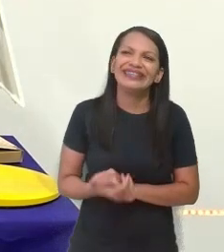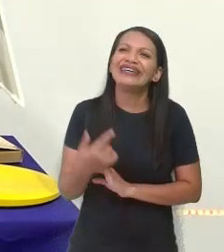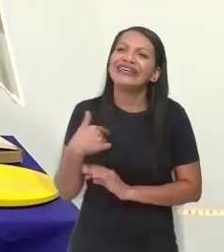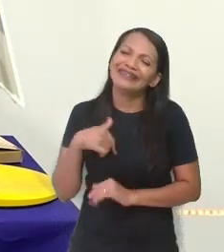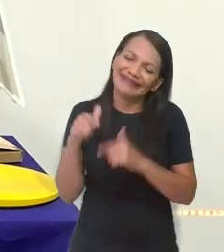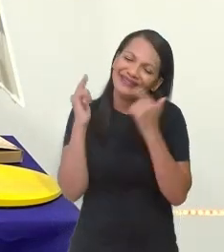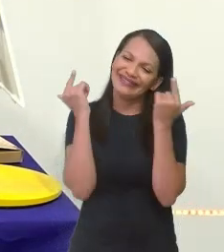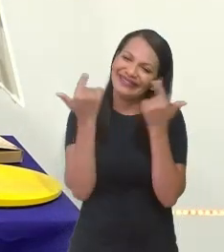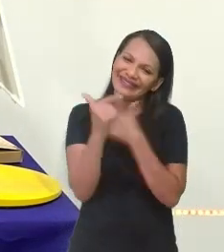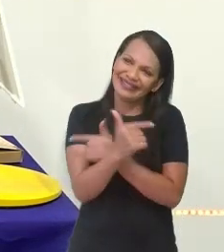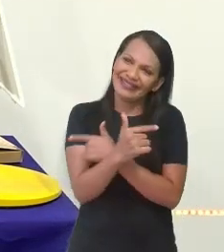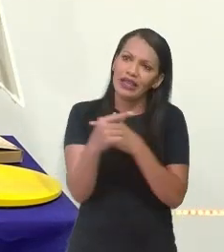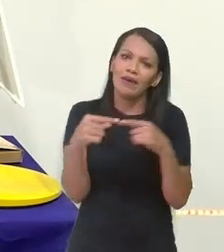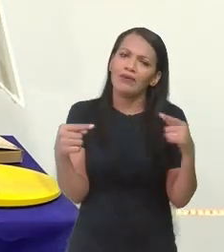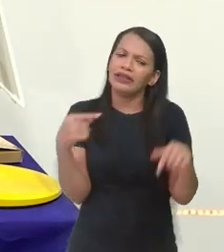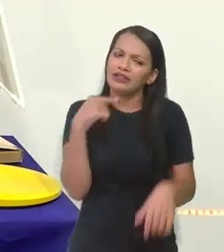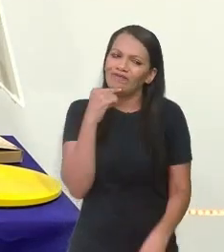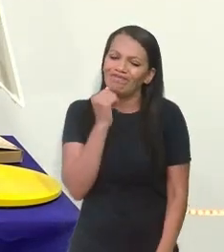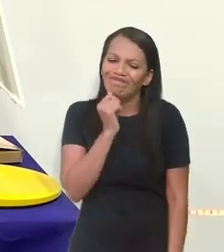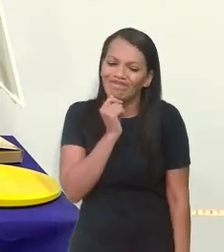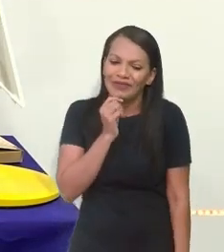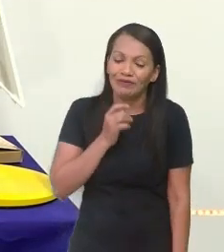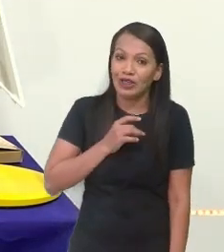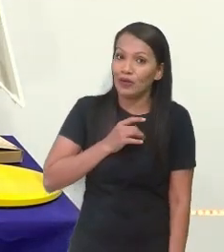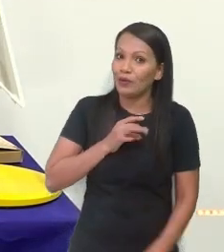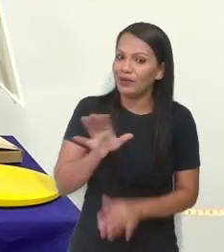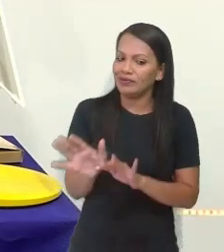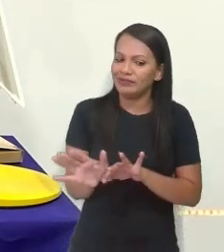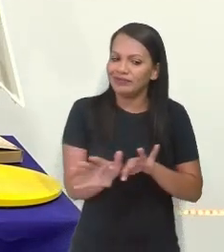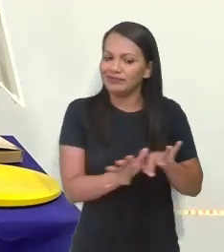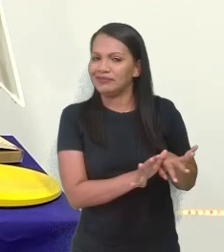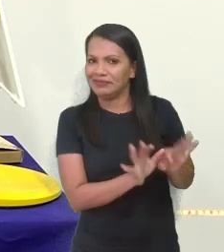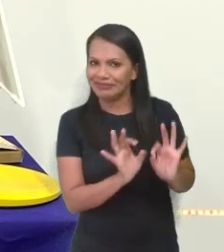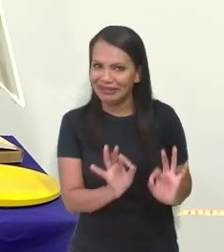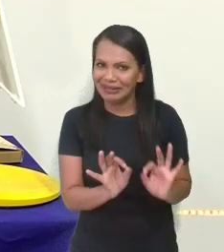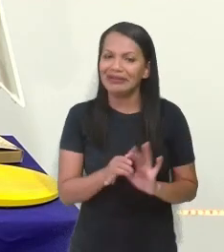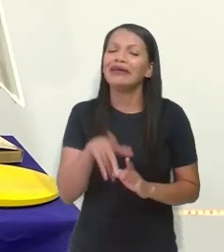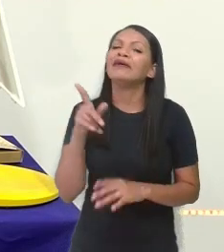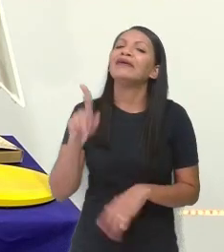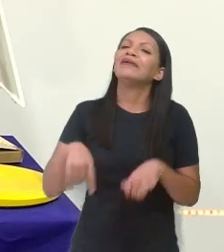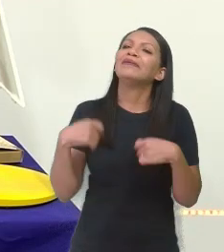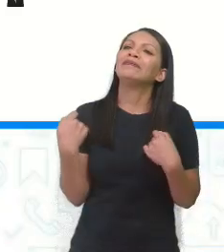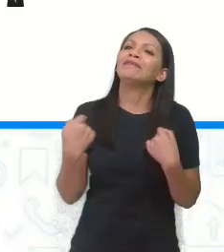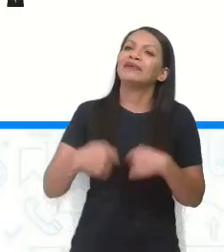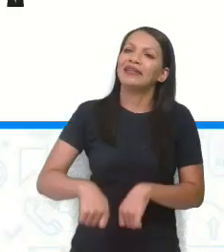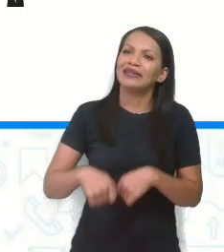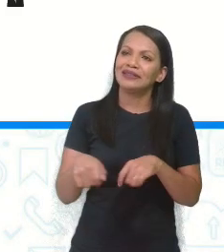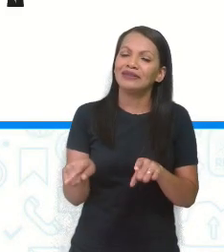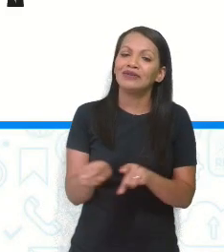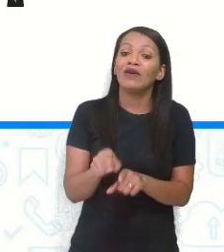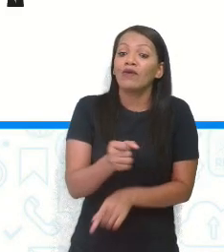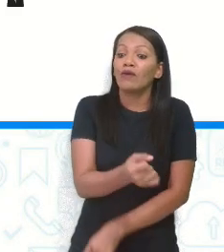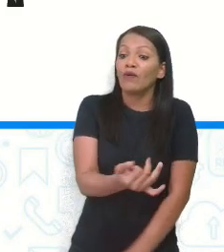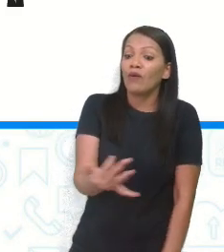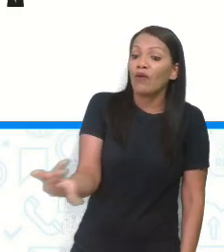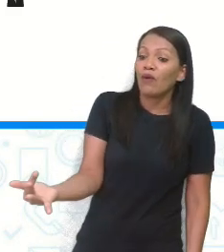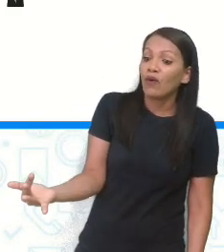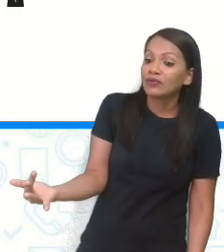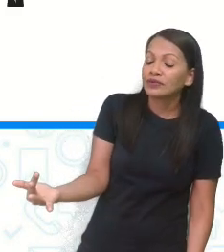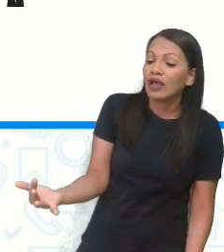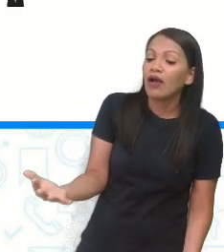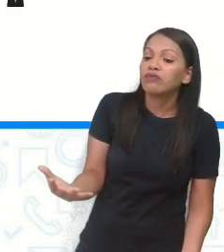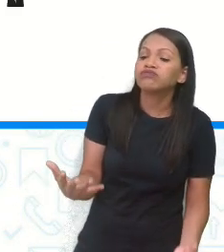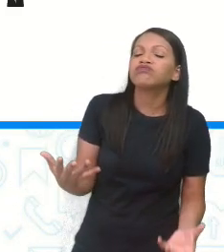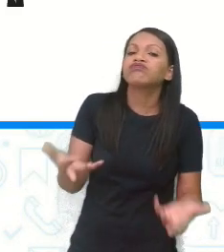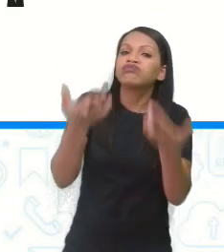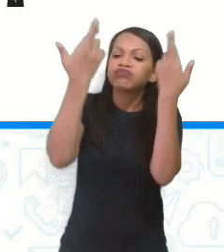ia se divertir muito aqui, mas eu deixei de lado, tá? Era preciso contar as ovelhas que